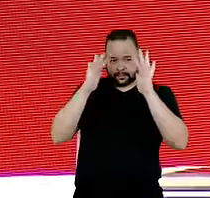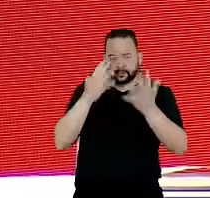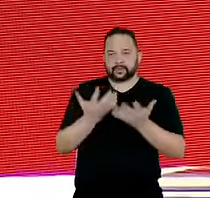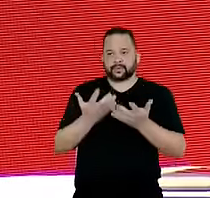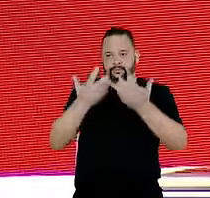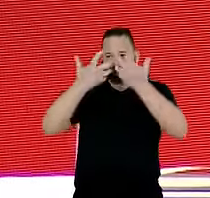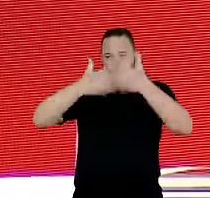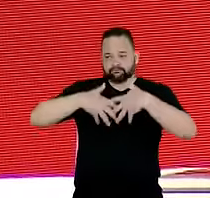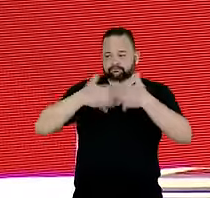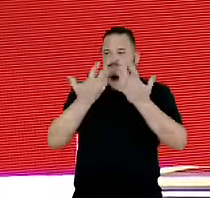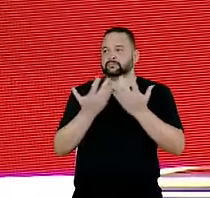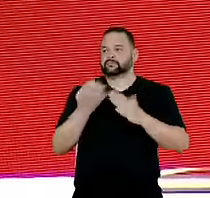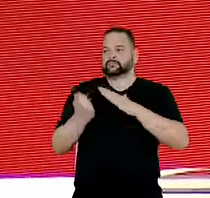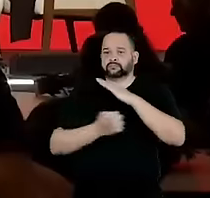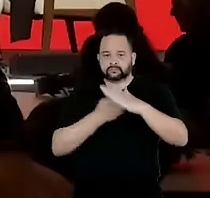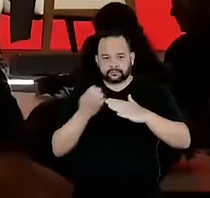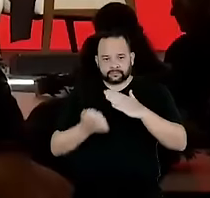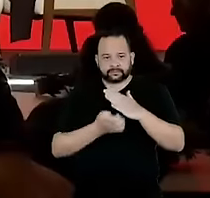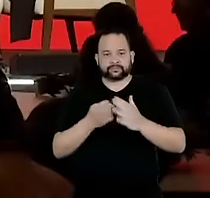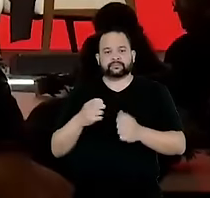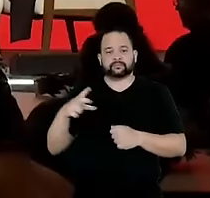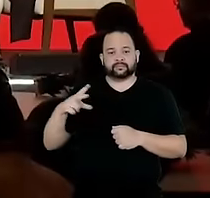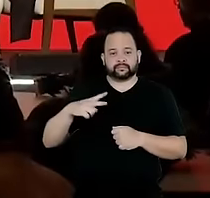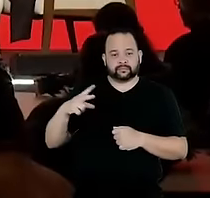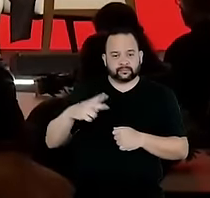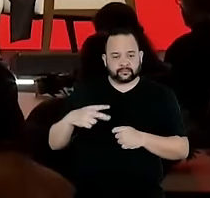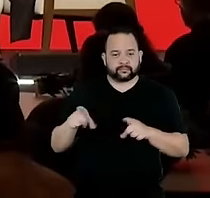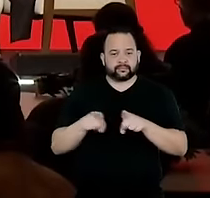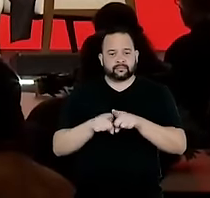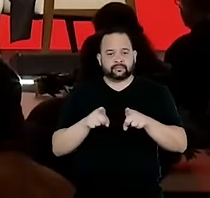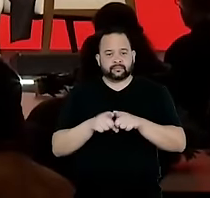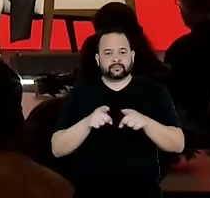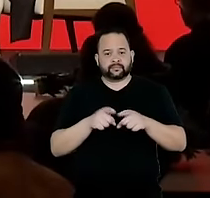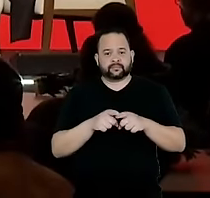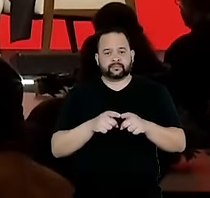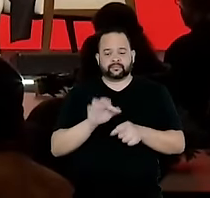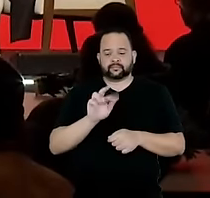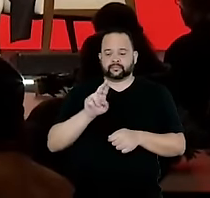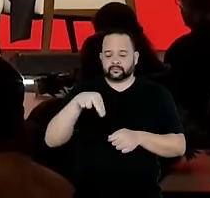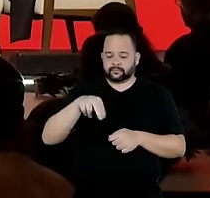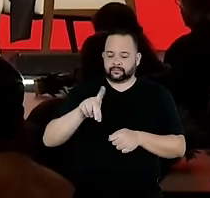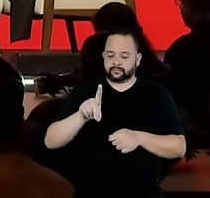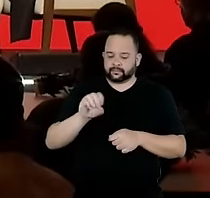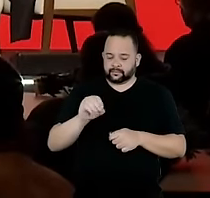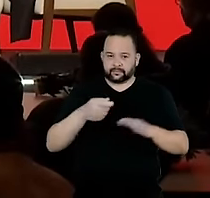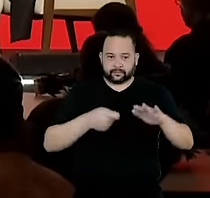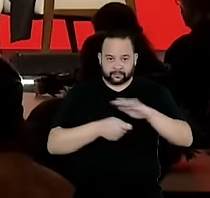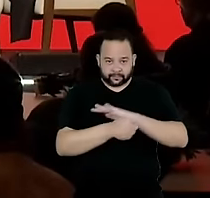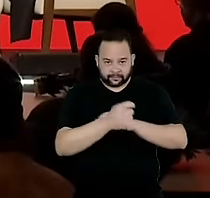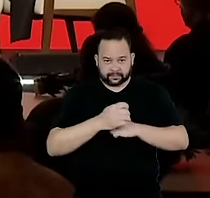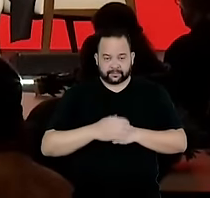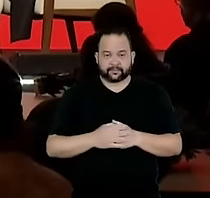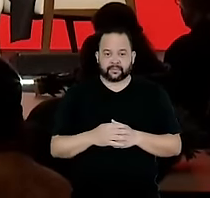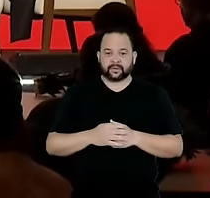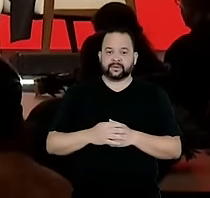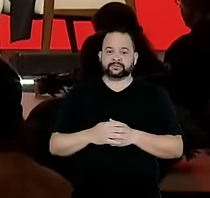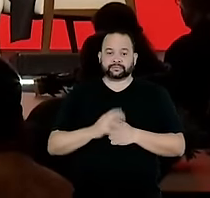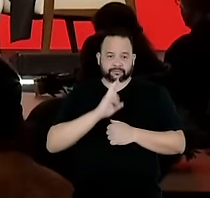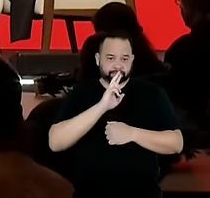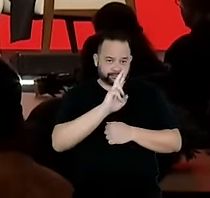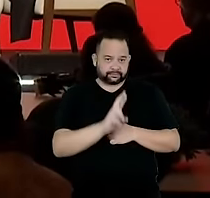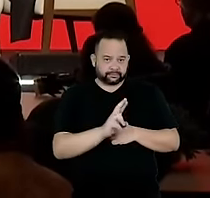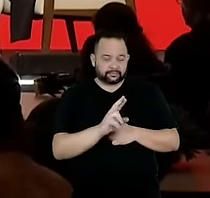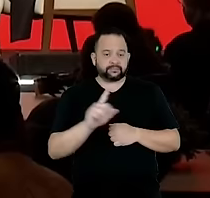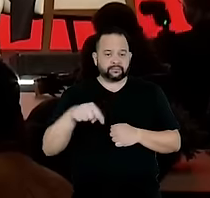fundos de investimento e assim por diante eu vou responder e depois eu queria ter uma chance de exaltar as três reformas legais mencionadas pelo